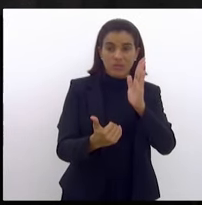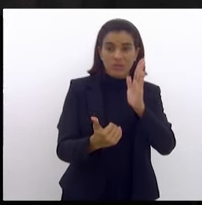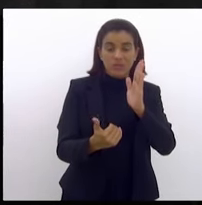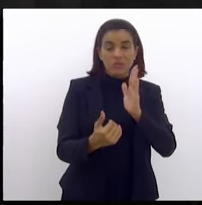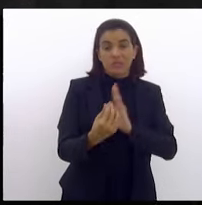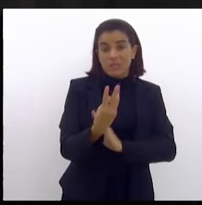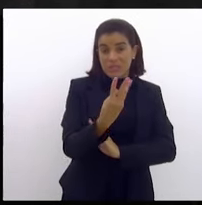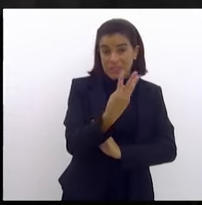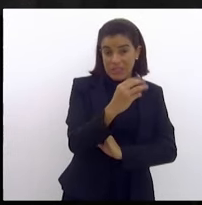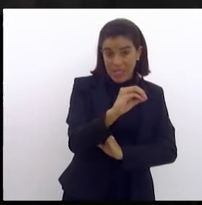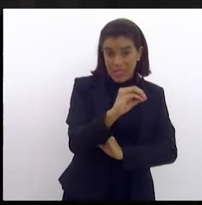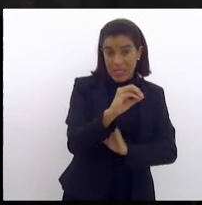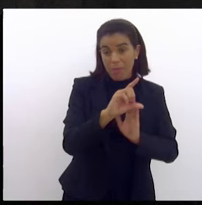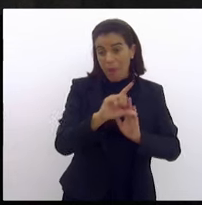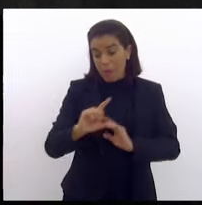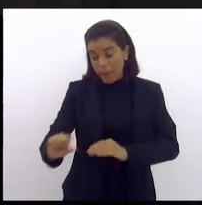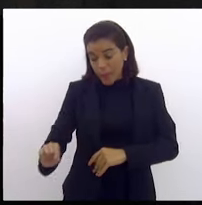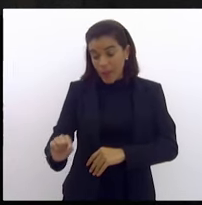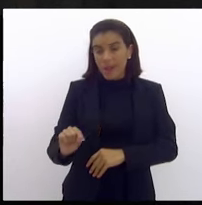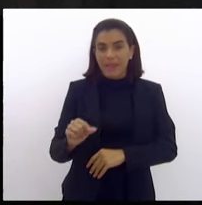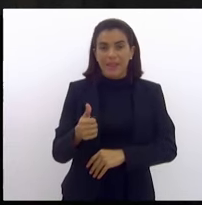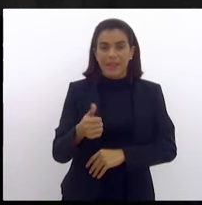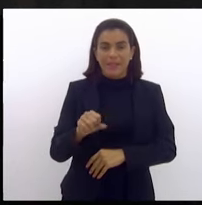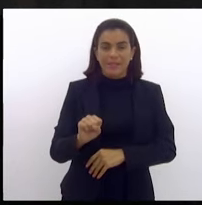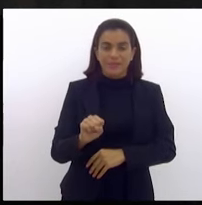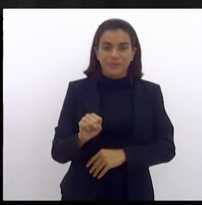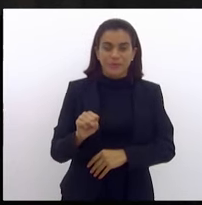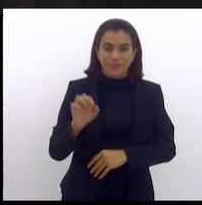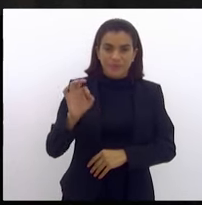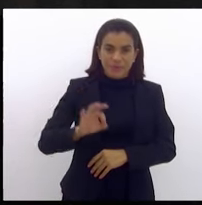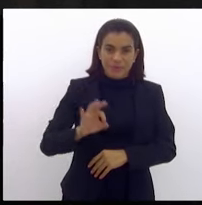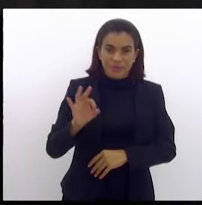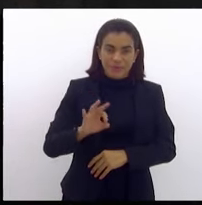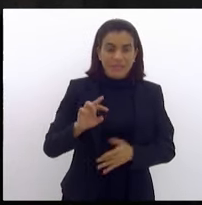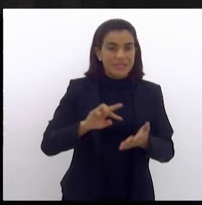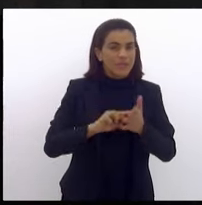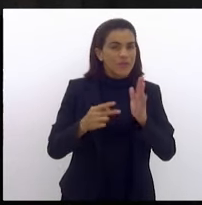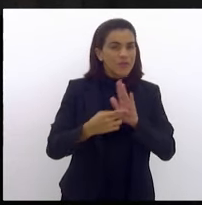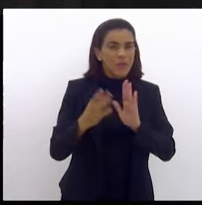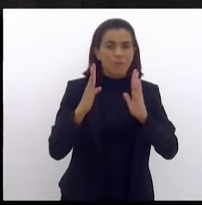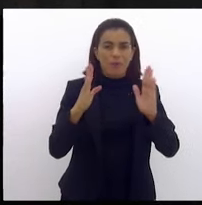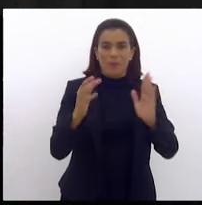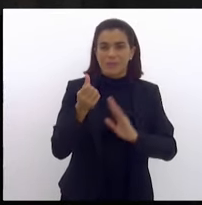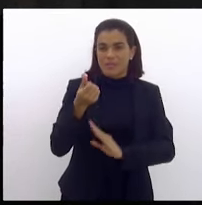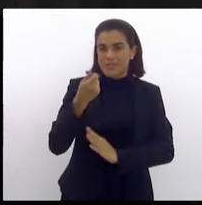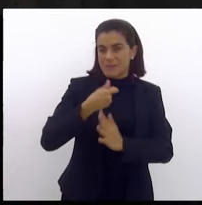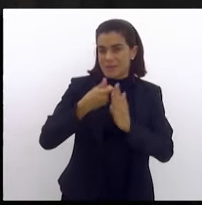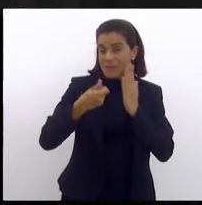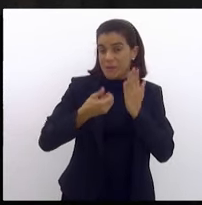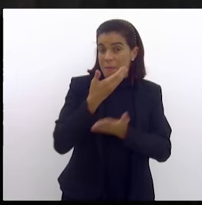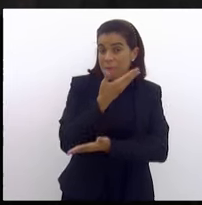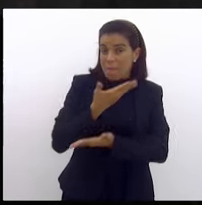30% para 18% de alíquota, que representou em 6 meses a perda de 4,7